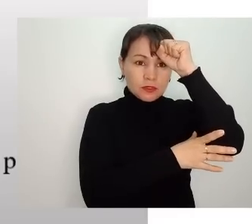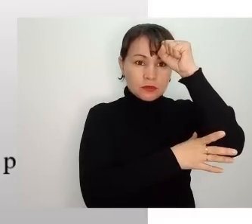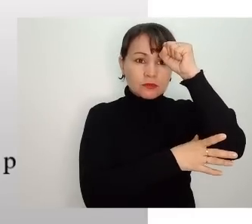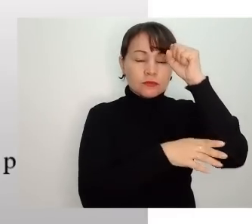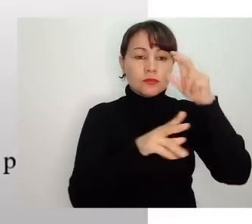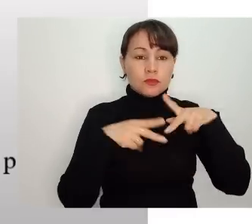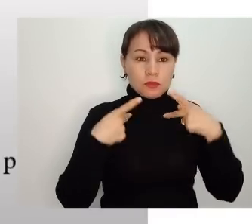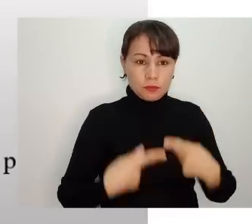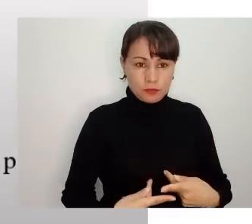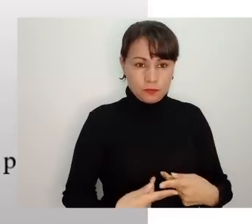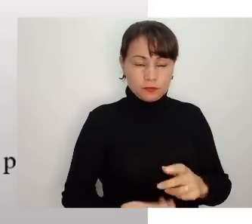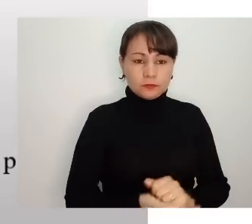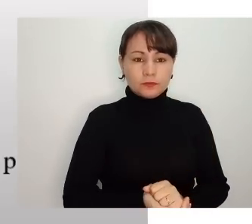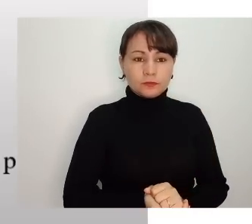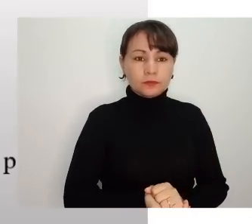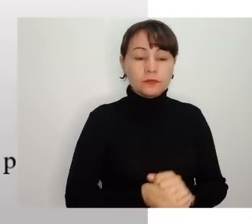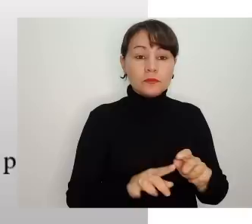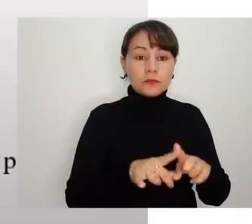aprendizado motor.